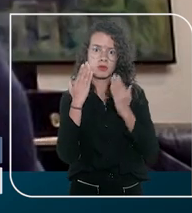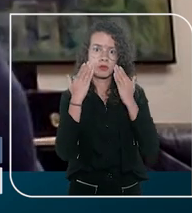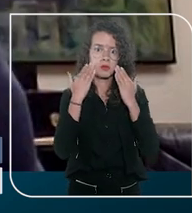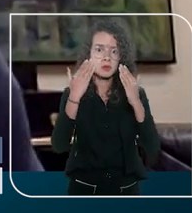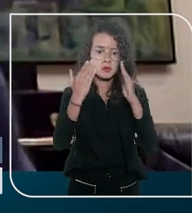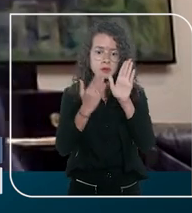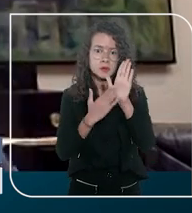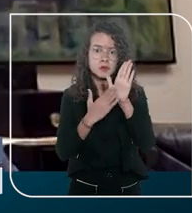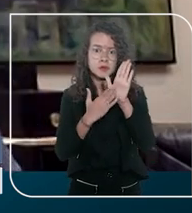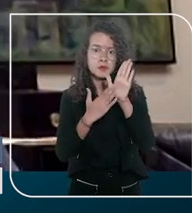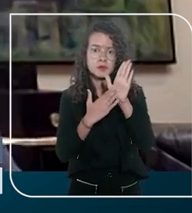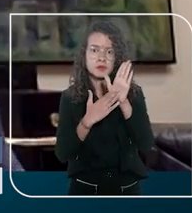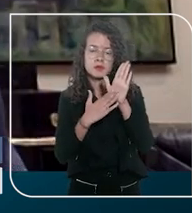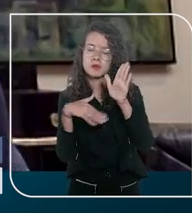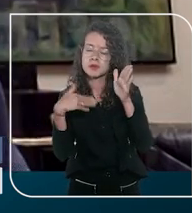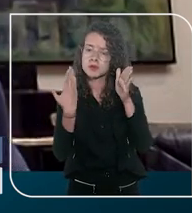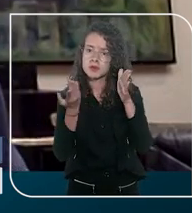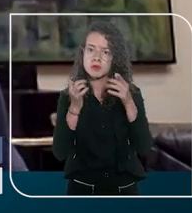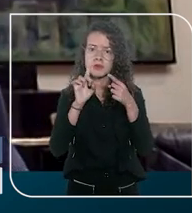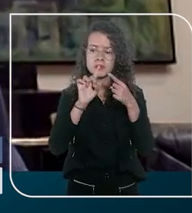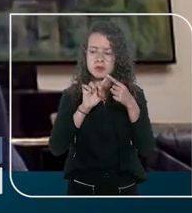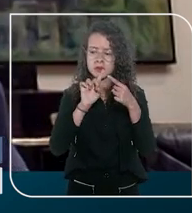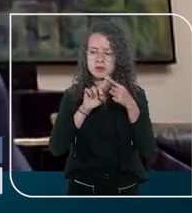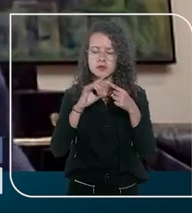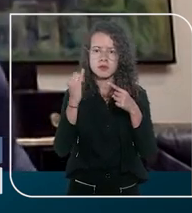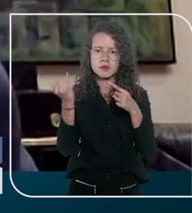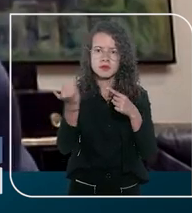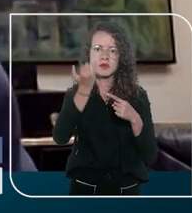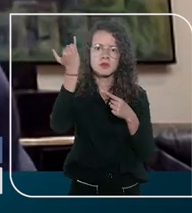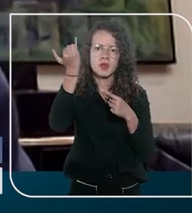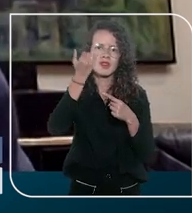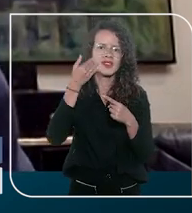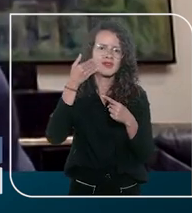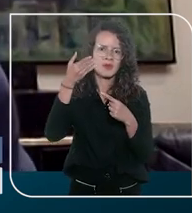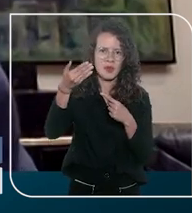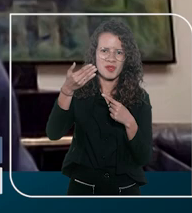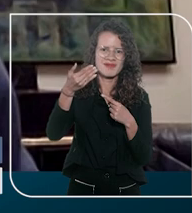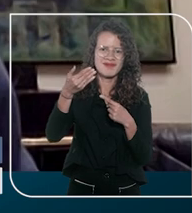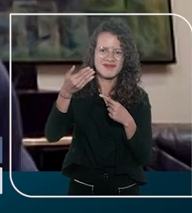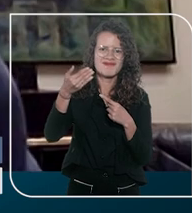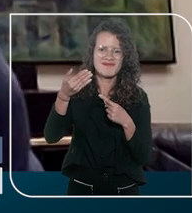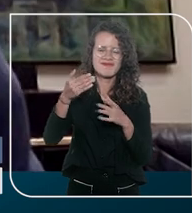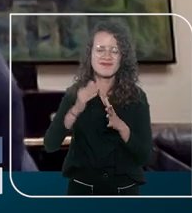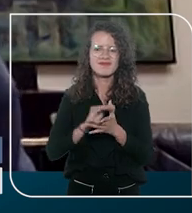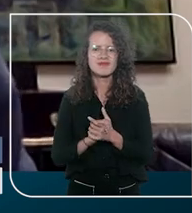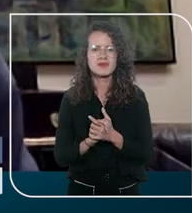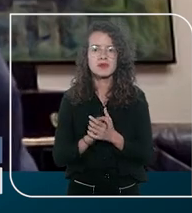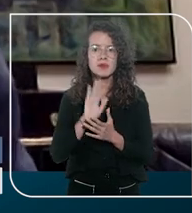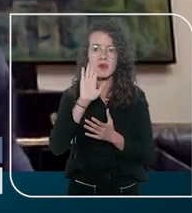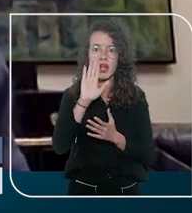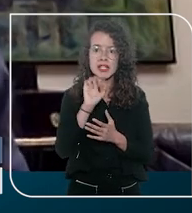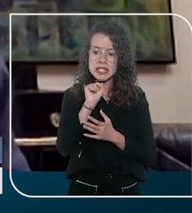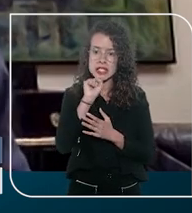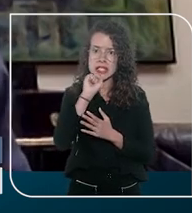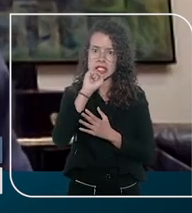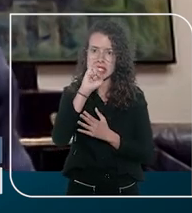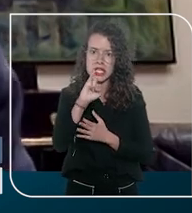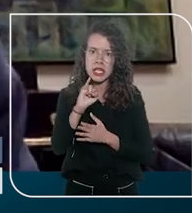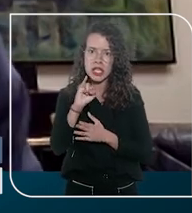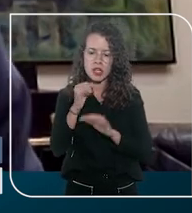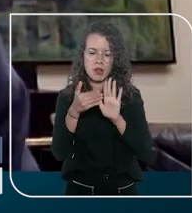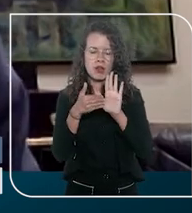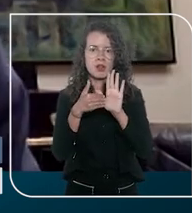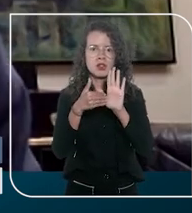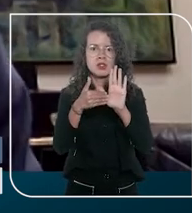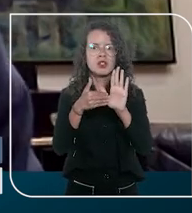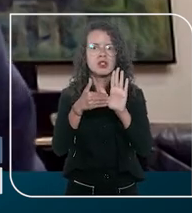está deduzindo, né? Primeiro, é fundamental a comprovação. Mas a comprovação só acontece se preenchido os